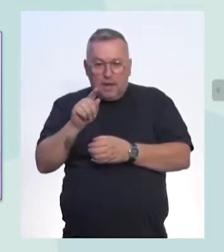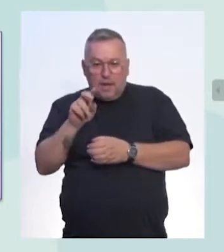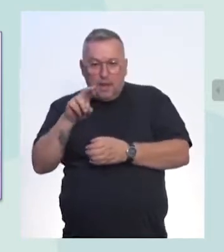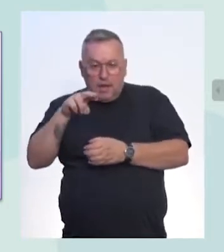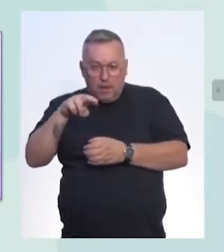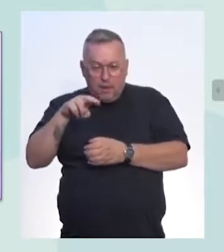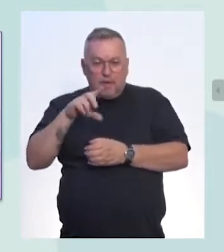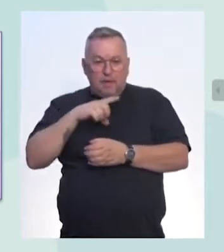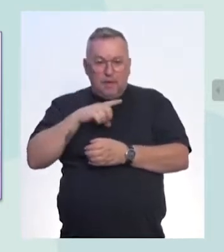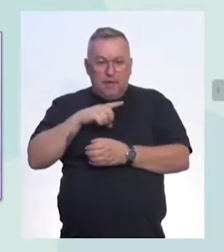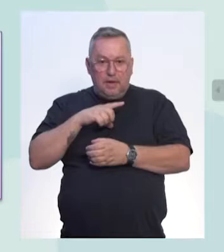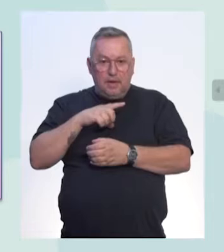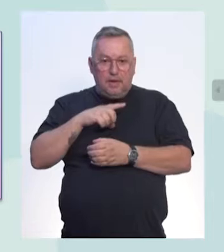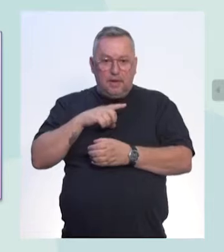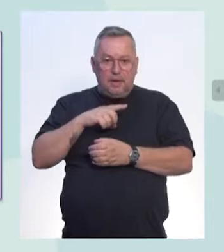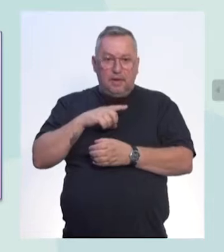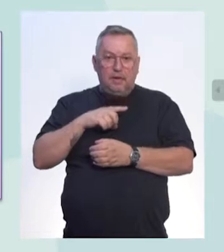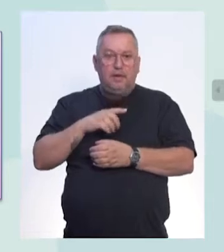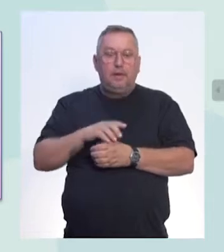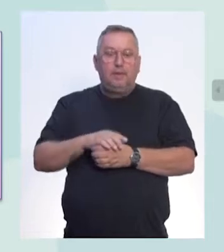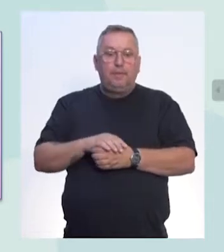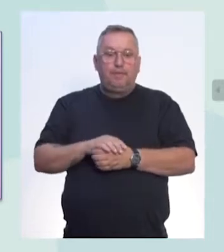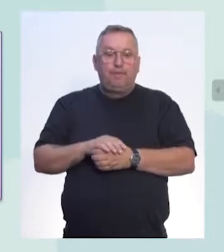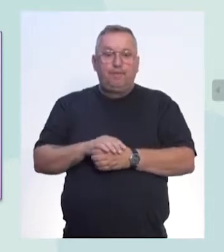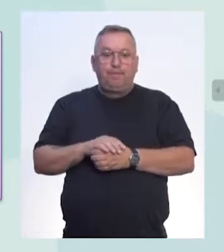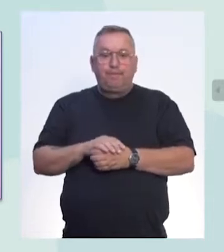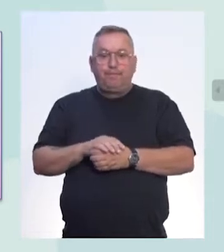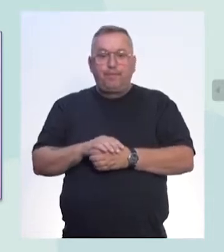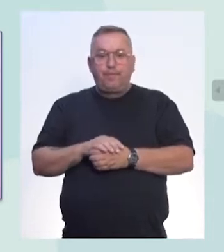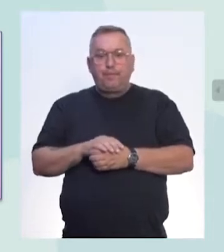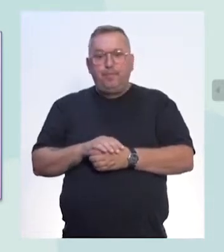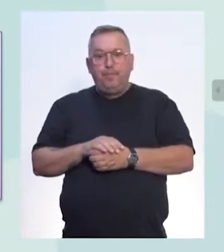sorvete, ela equivale a